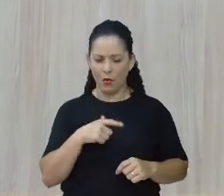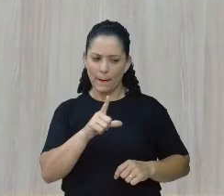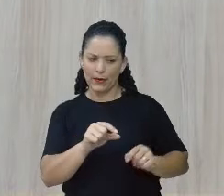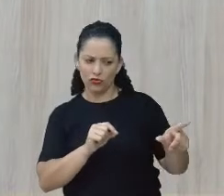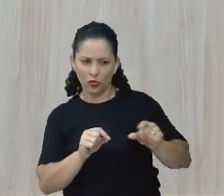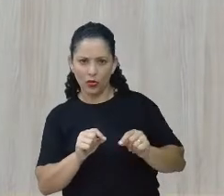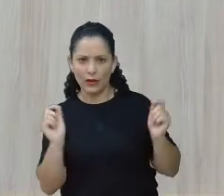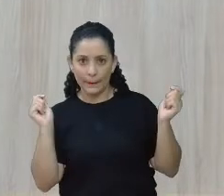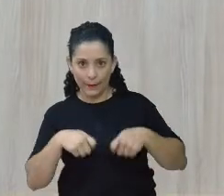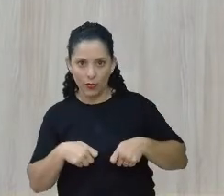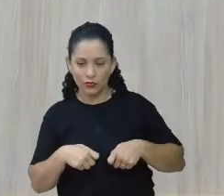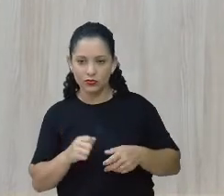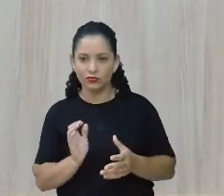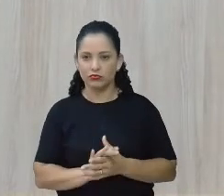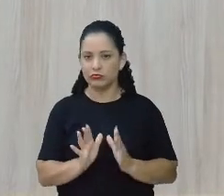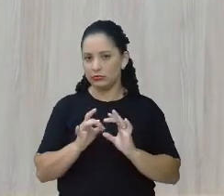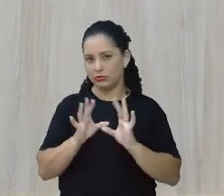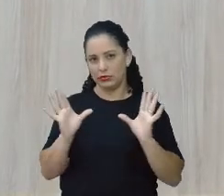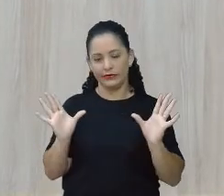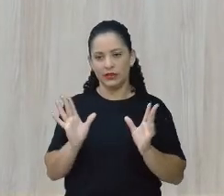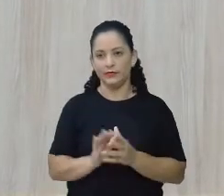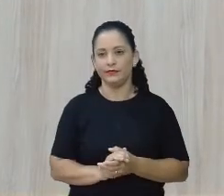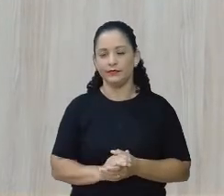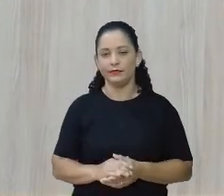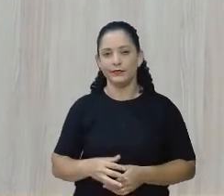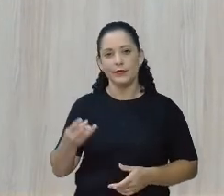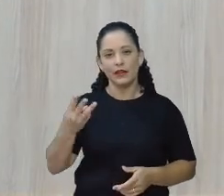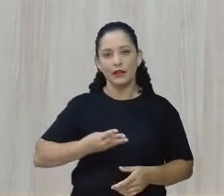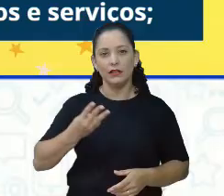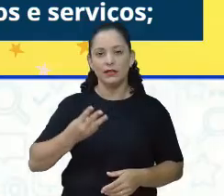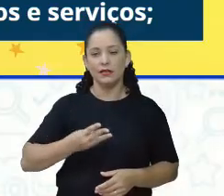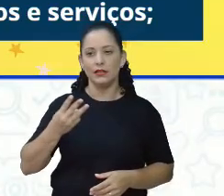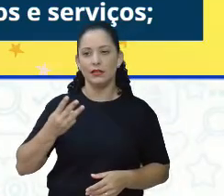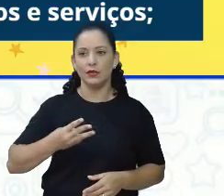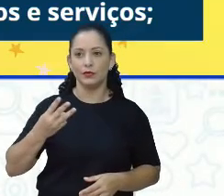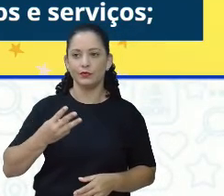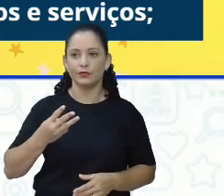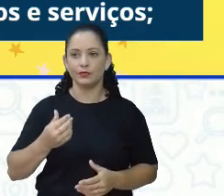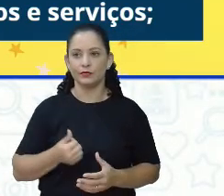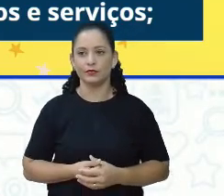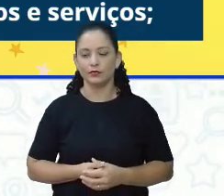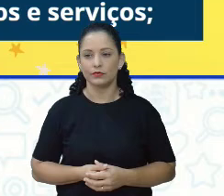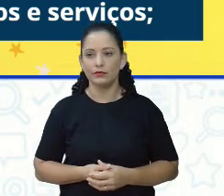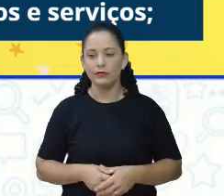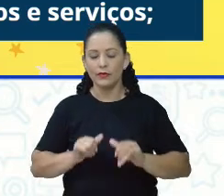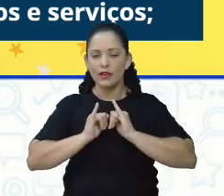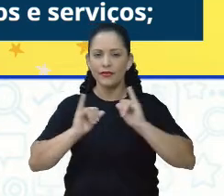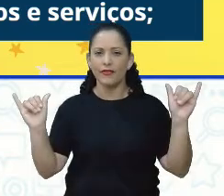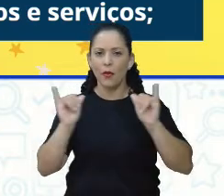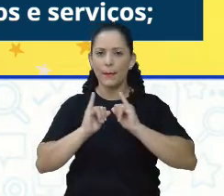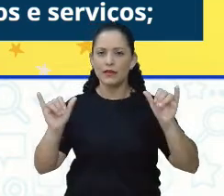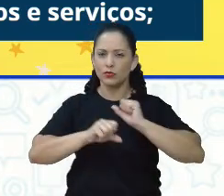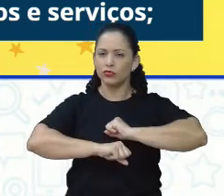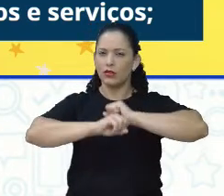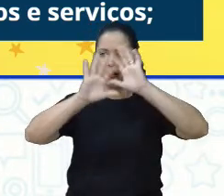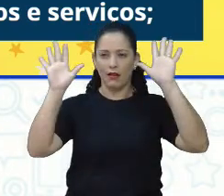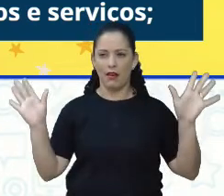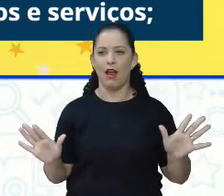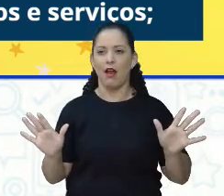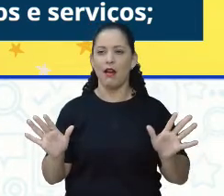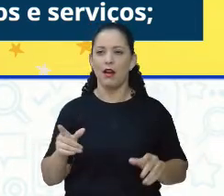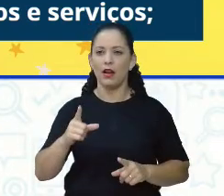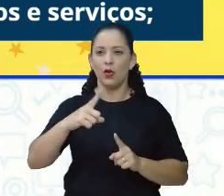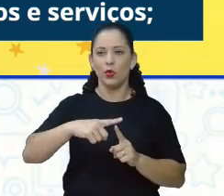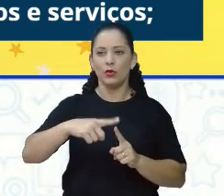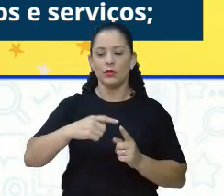monopólio, né? Ponto 3. A informação adequada e clara sobre os diferentes produtos e serviços, sobre a sua